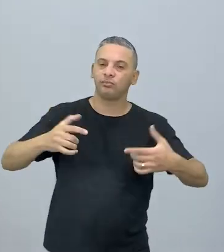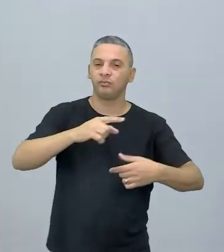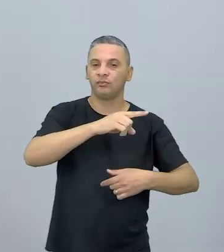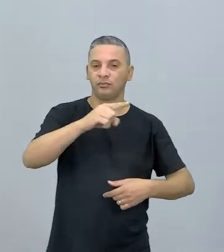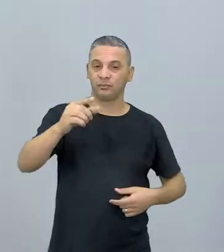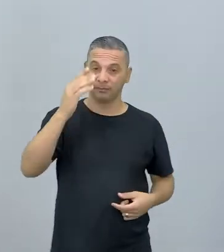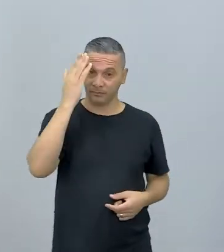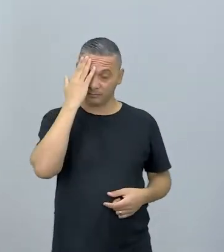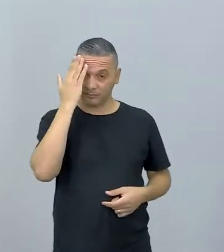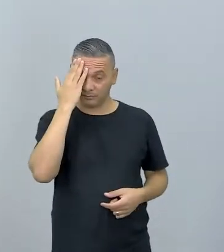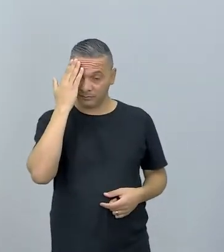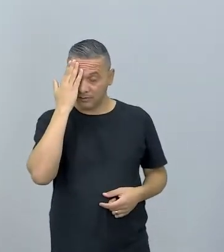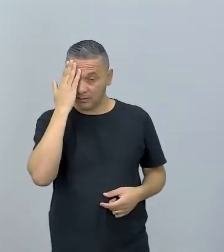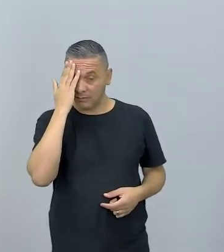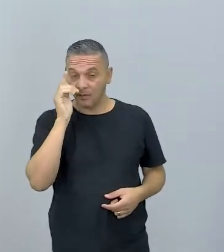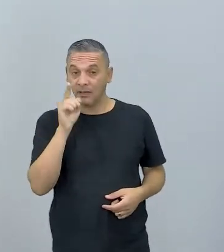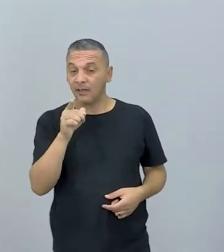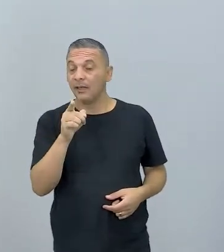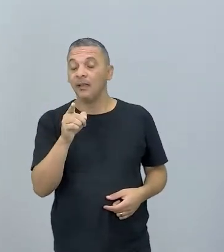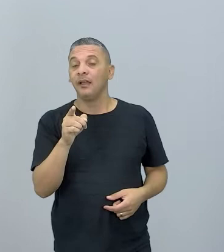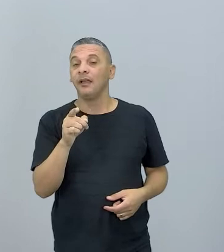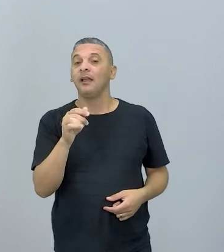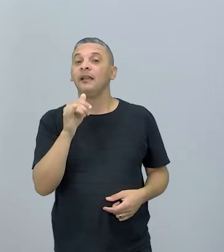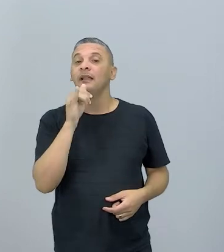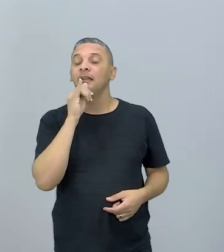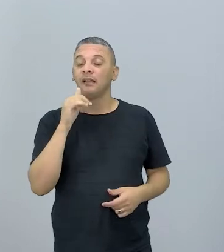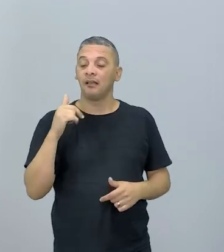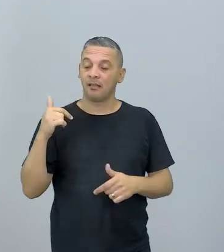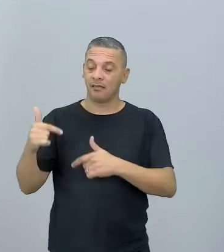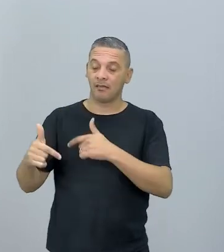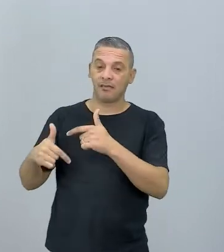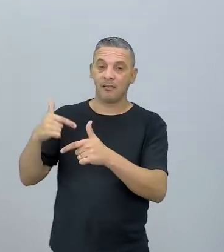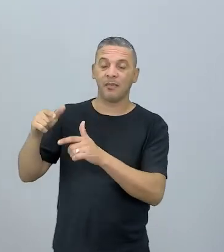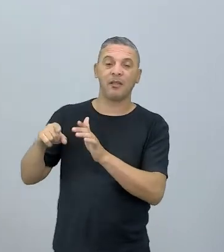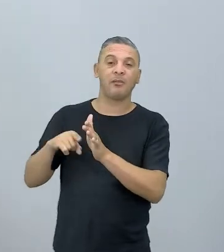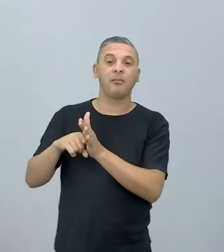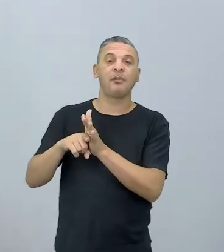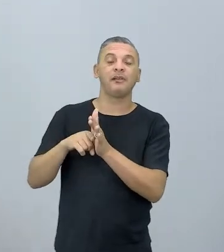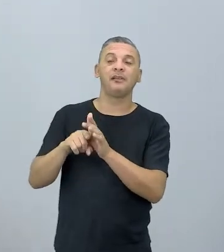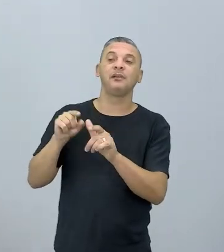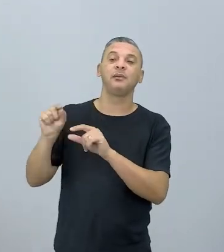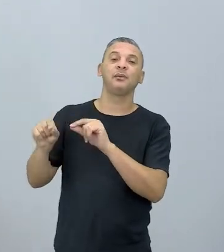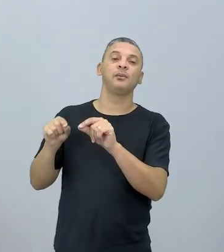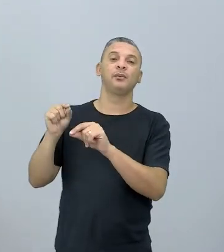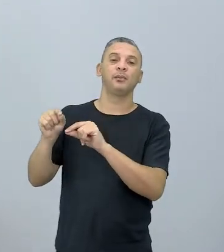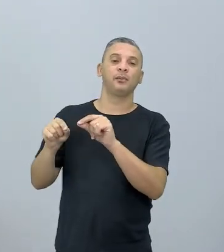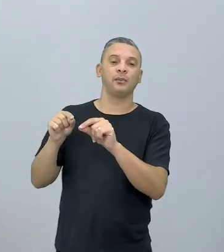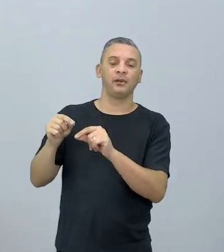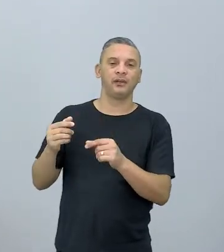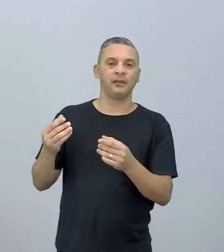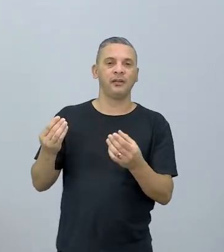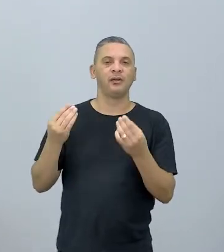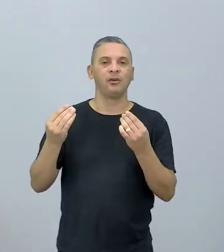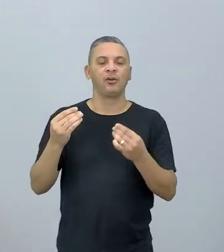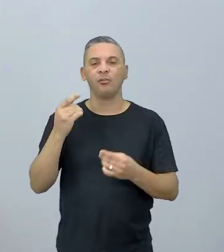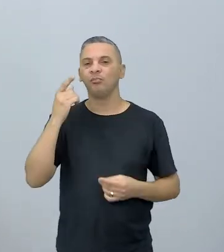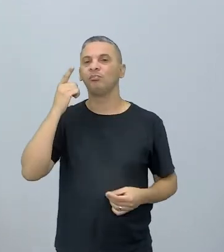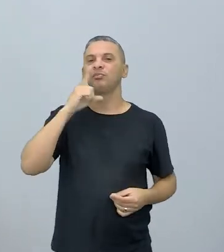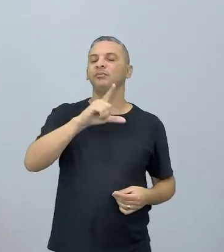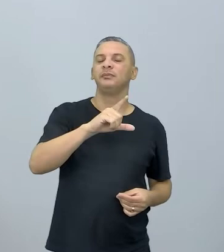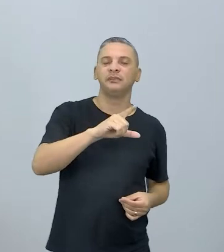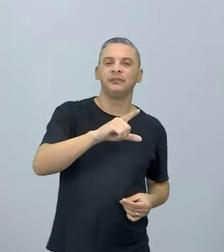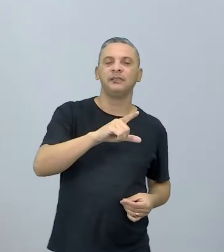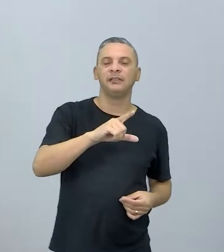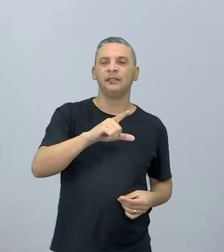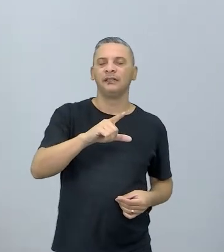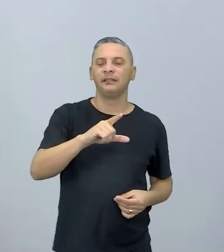saberem melhor o que é um trabalho de pesquisa social, né? E como que ele acontece, o que